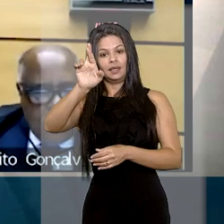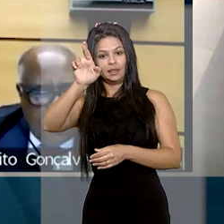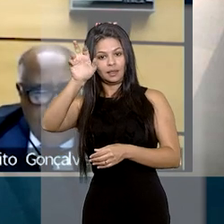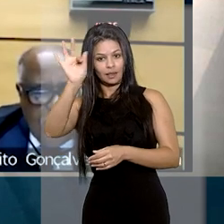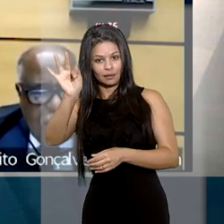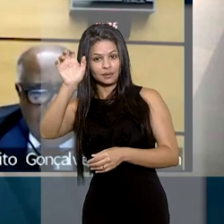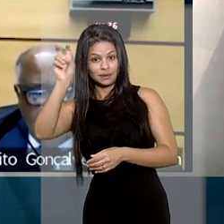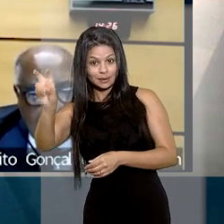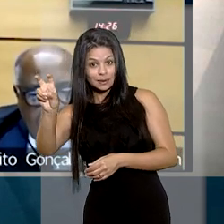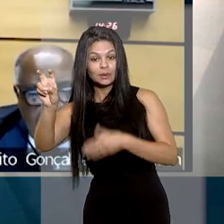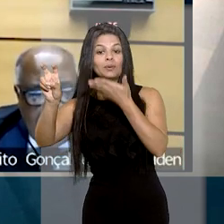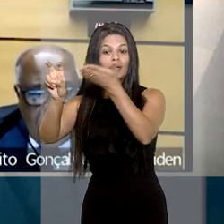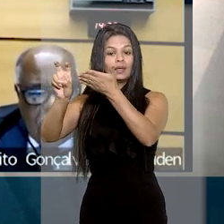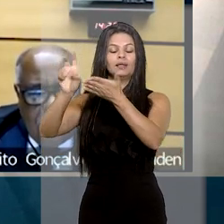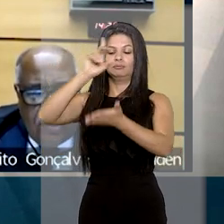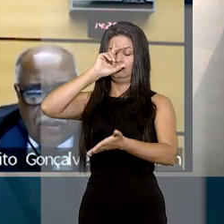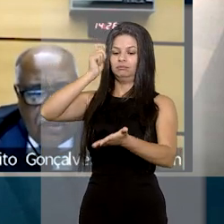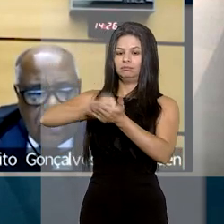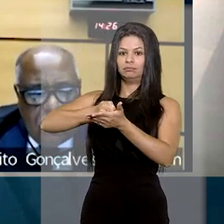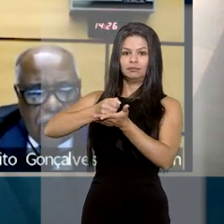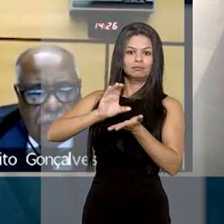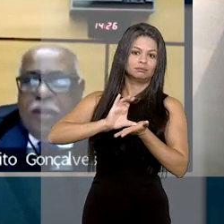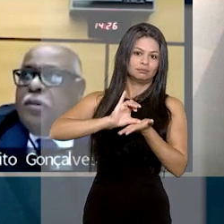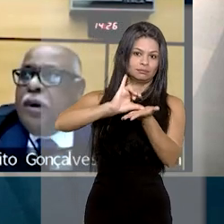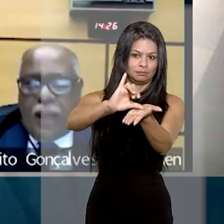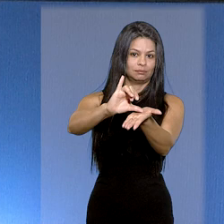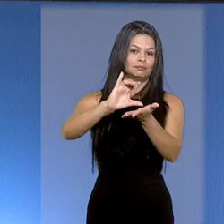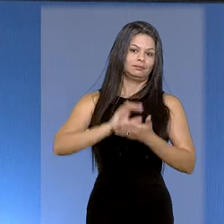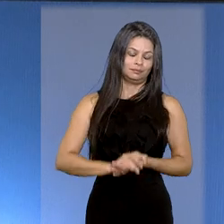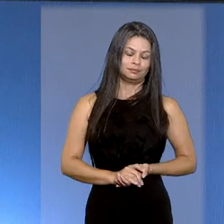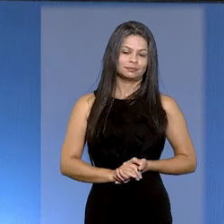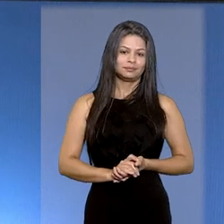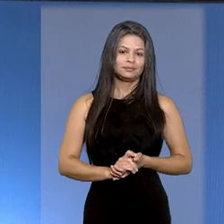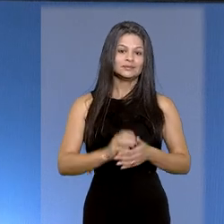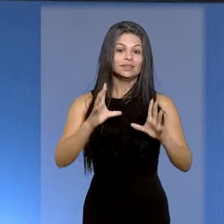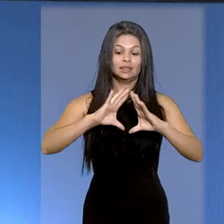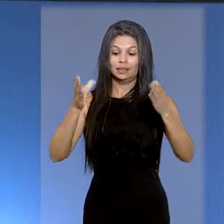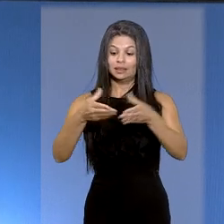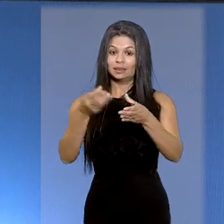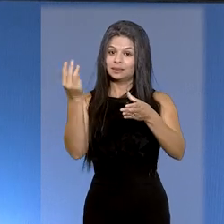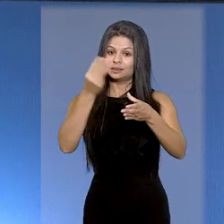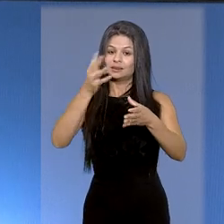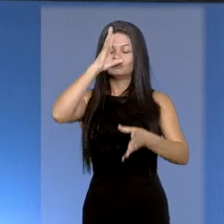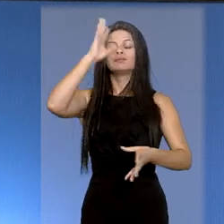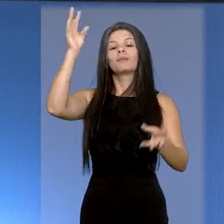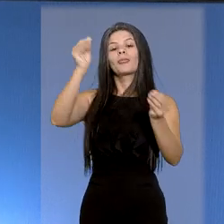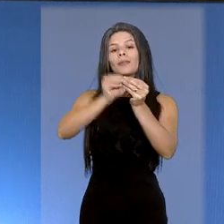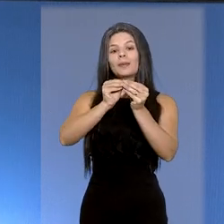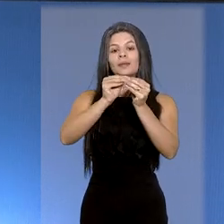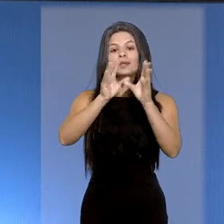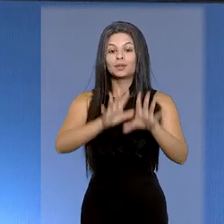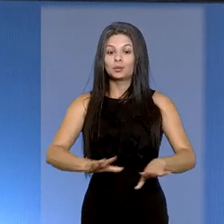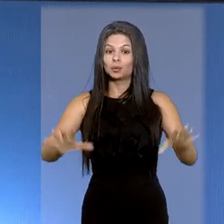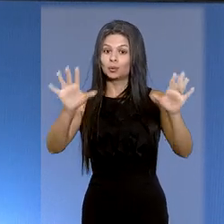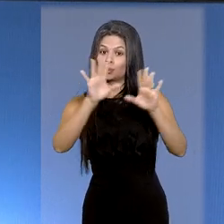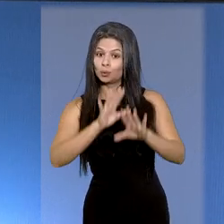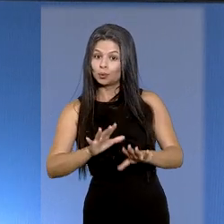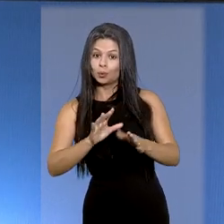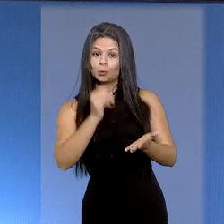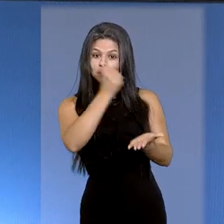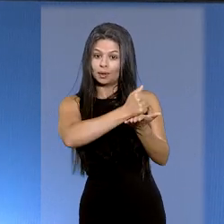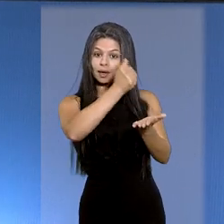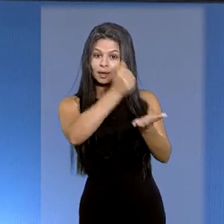trf-5 para que seja definido o valor da indenização a terceira turma firmou o entendimento de Que tal